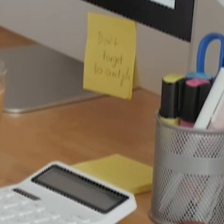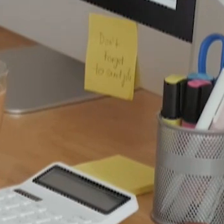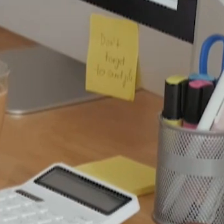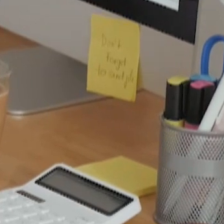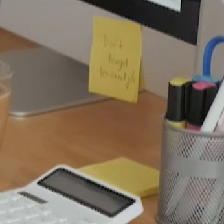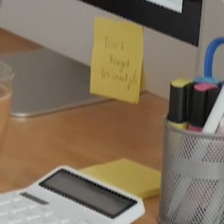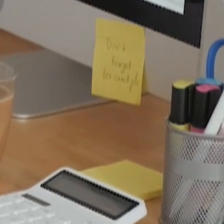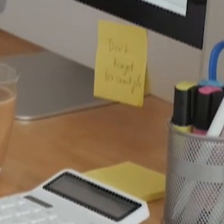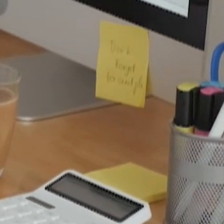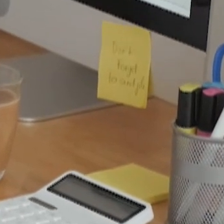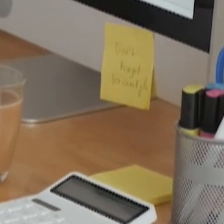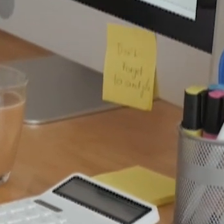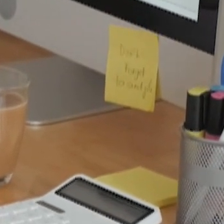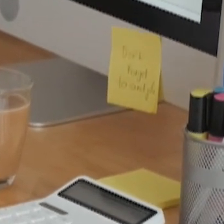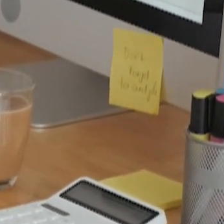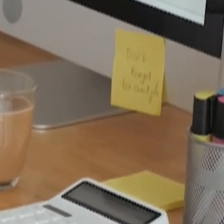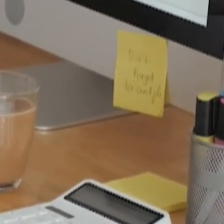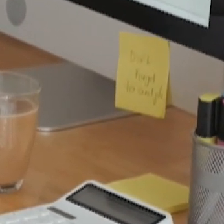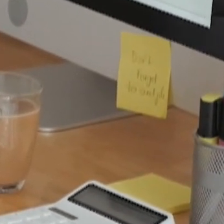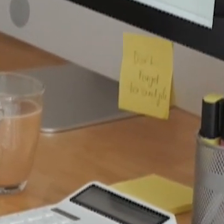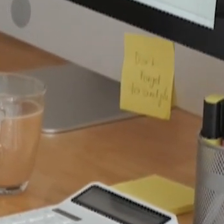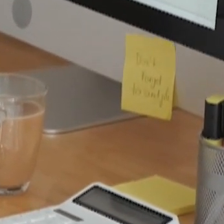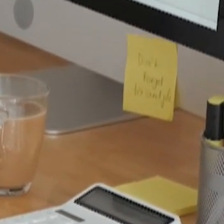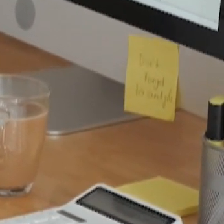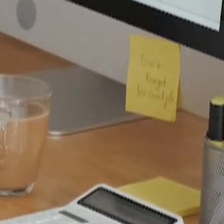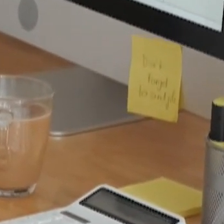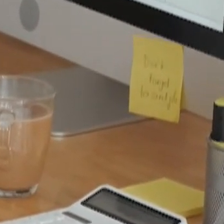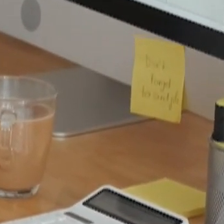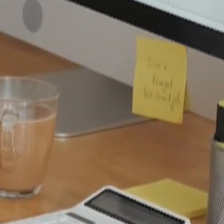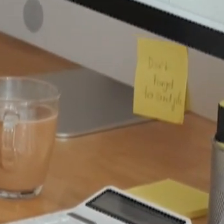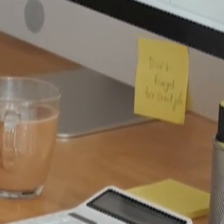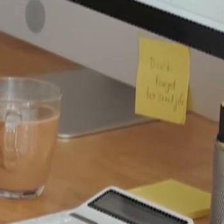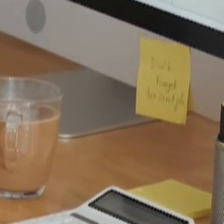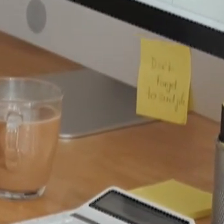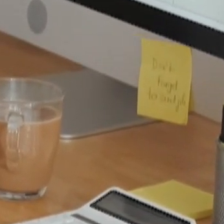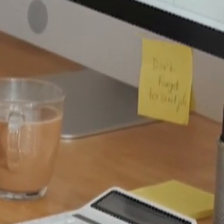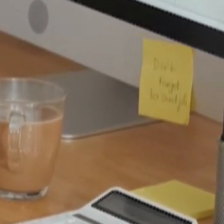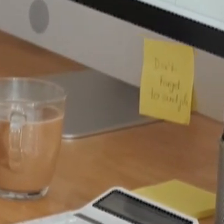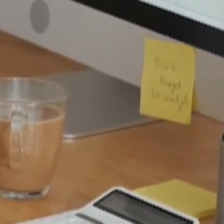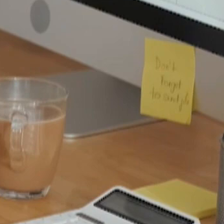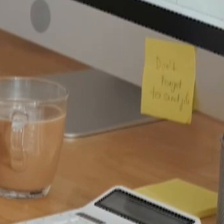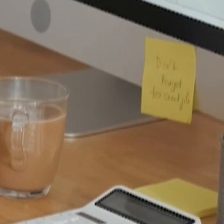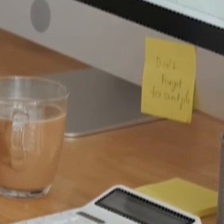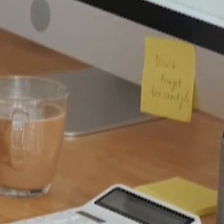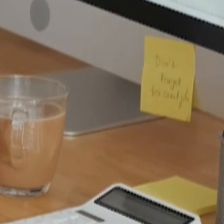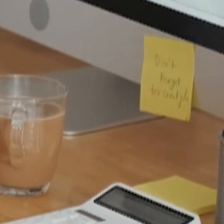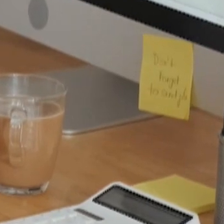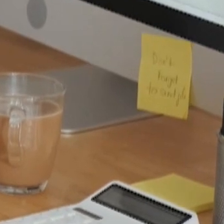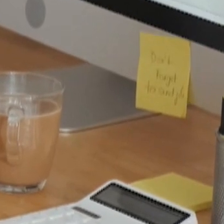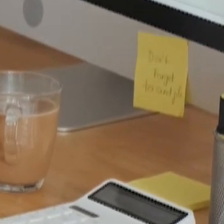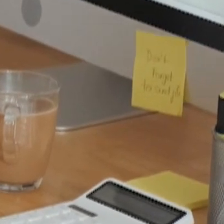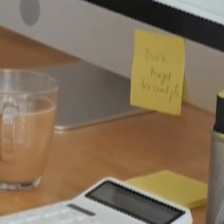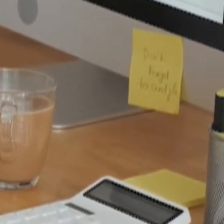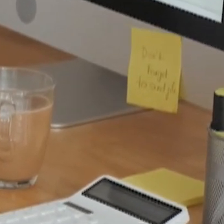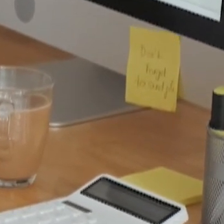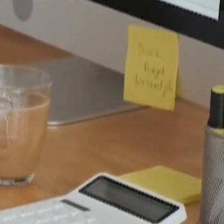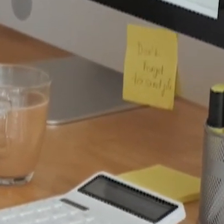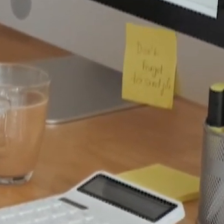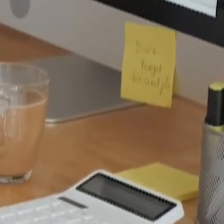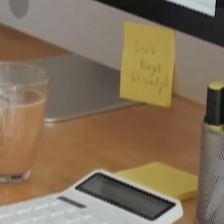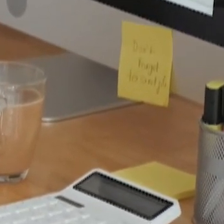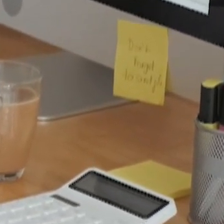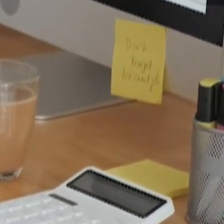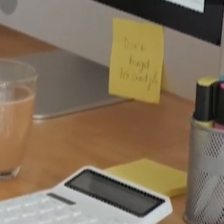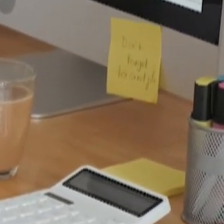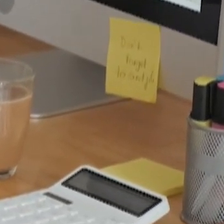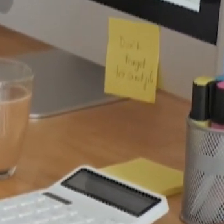mais geral. Cada família vai saber da sua necessidade e a necessidade, de fato, é a saúde. Eu estou em